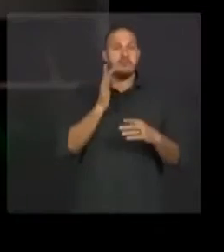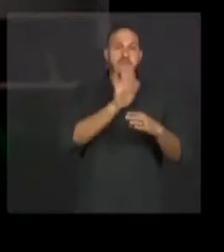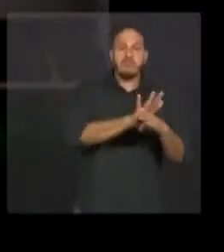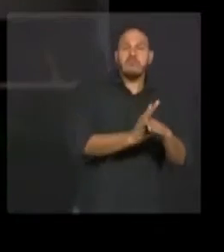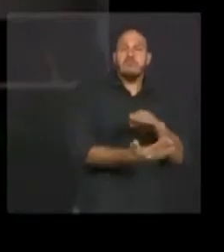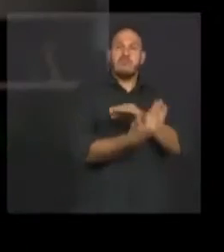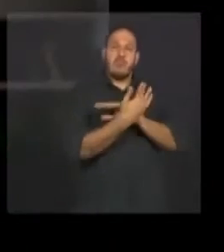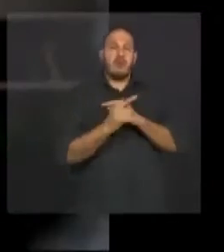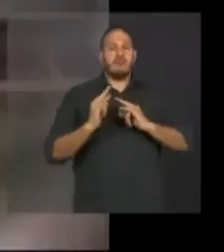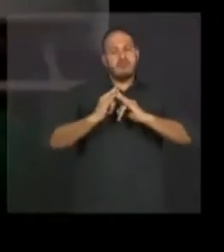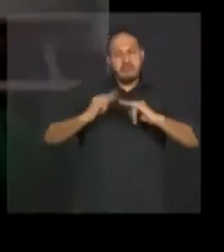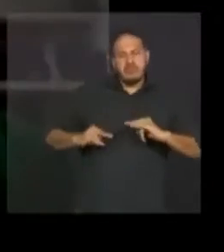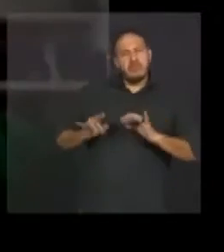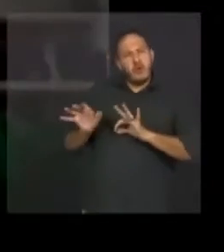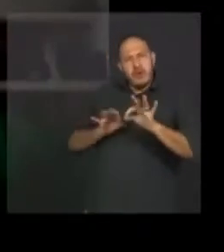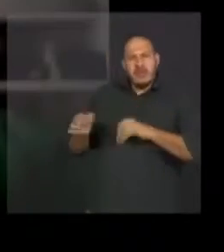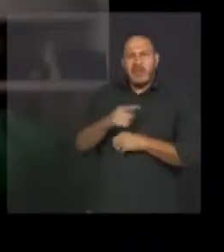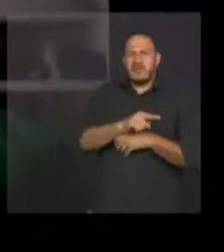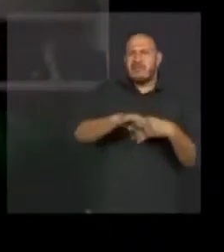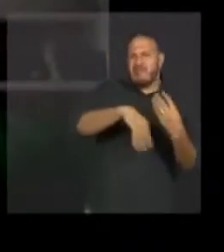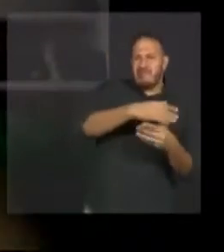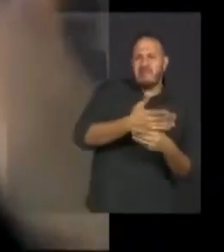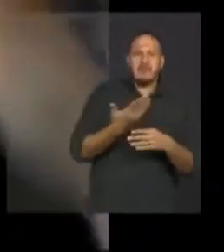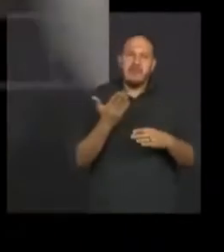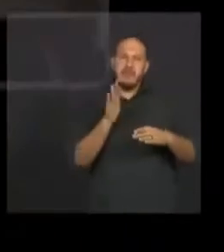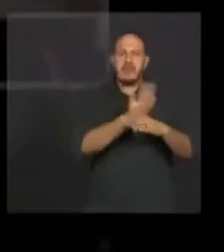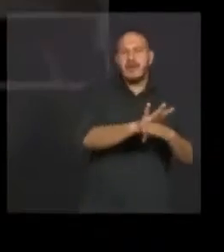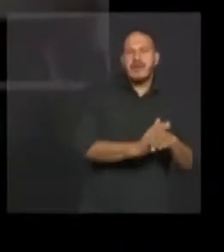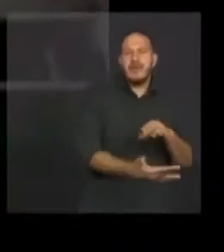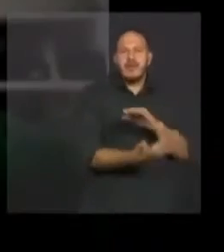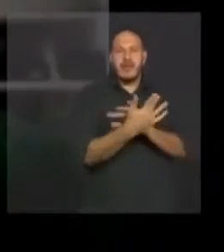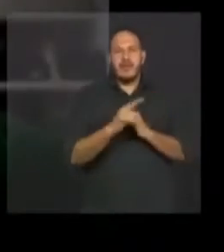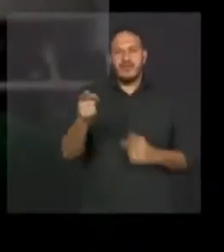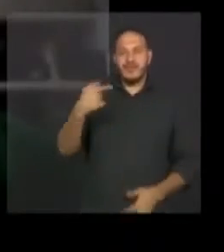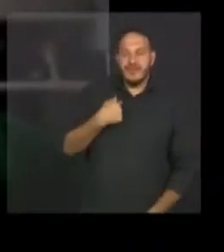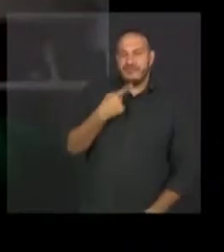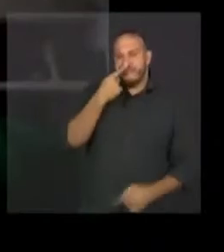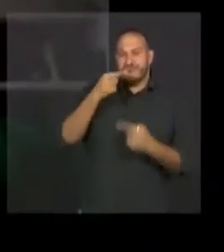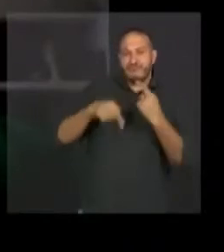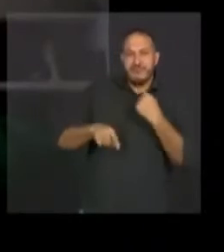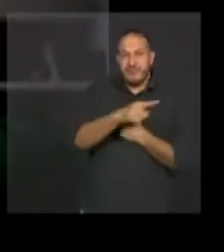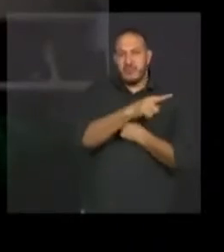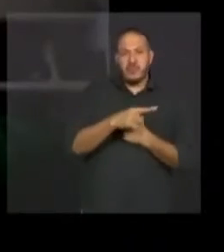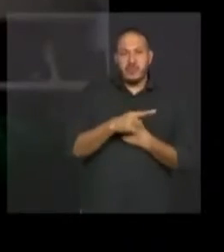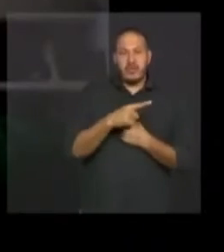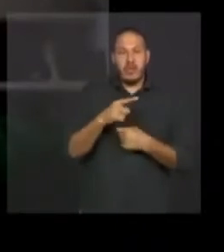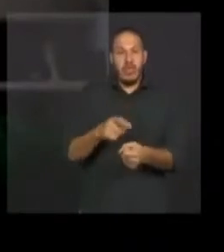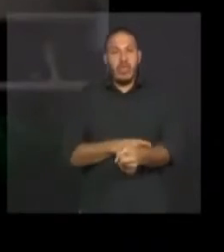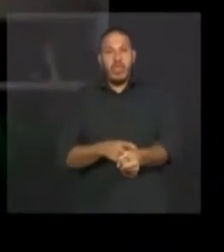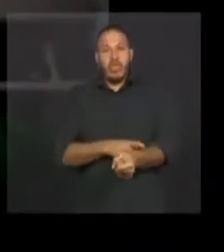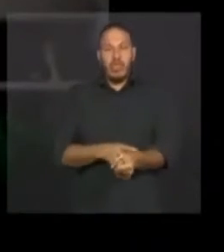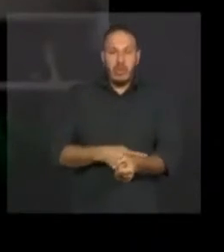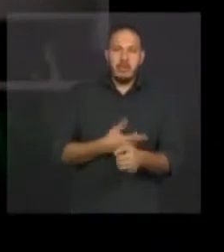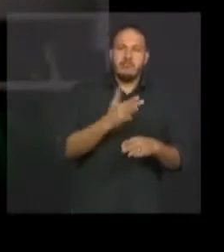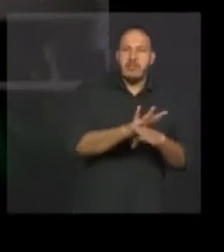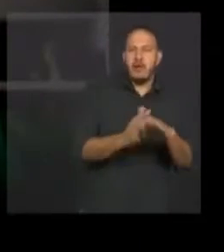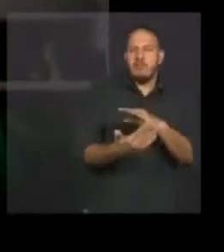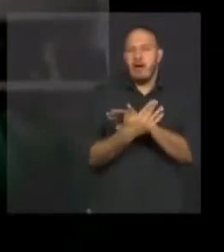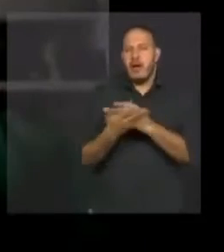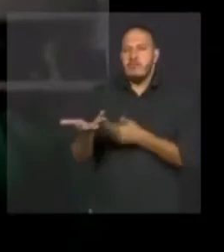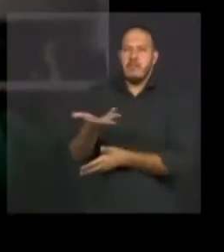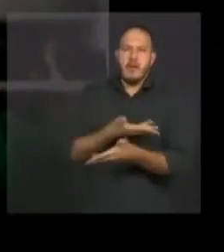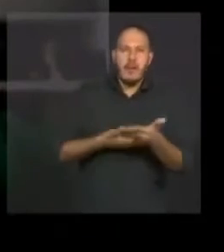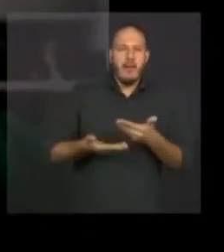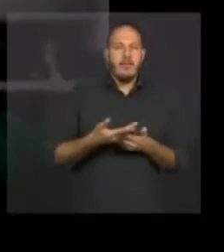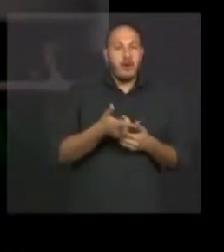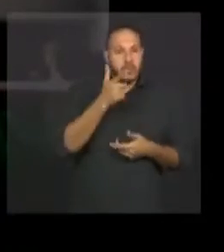está mais organizado, o outro está mais atrapalhado, um está careta, o outro está alterado. Então, você consegue administrar